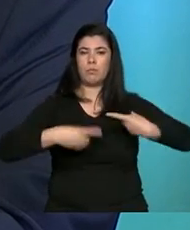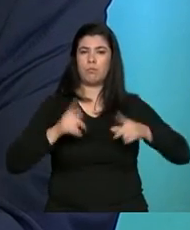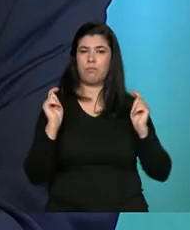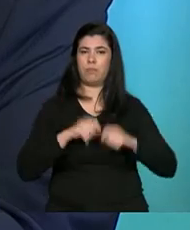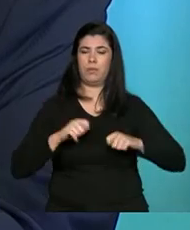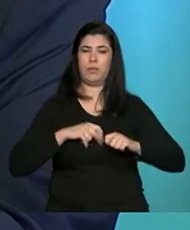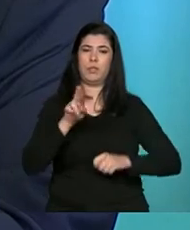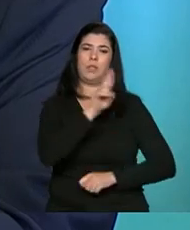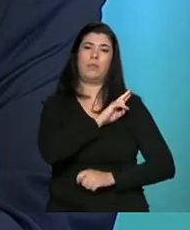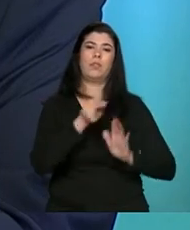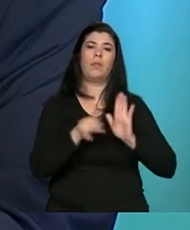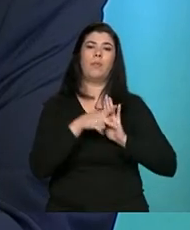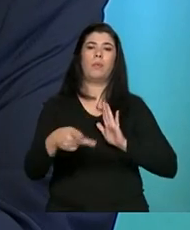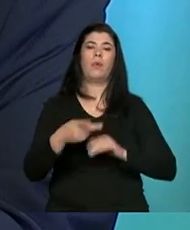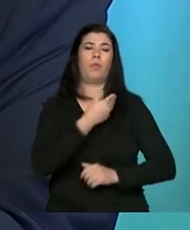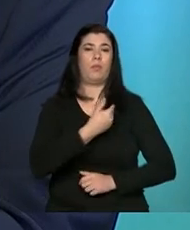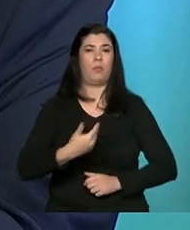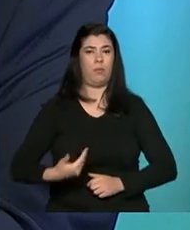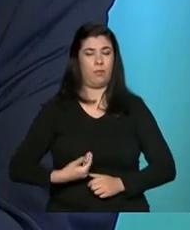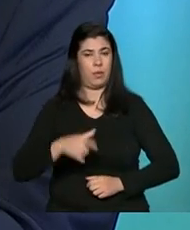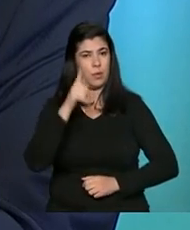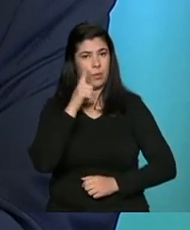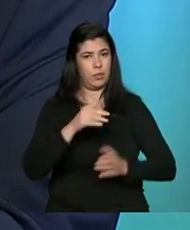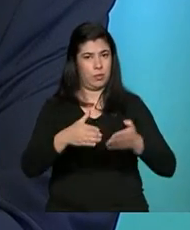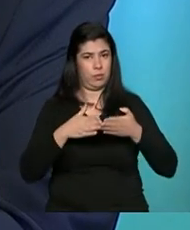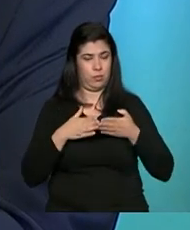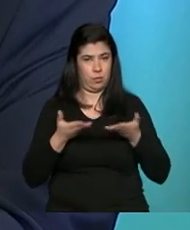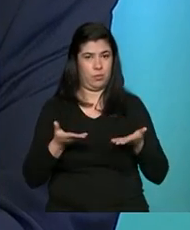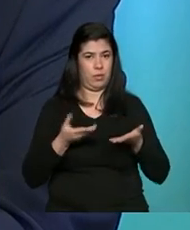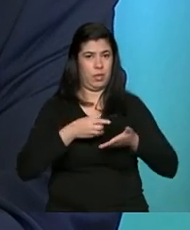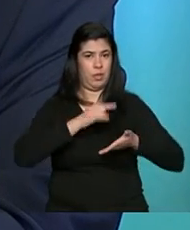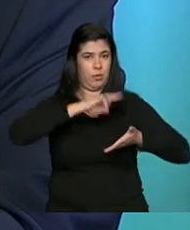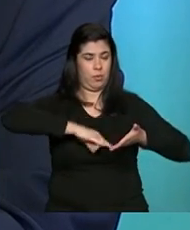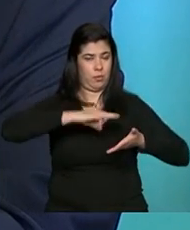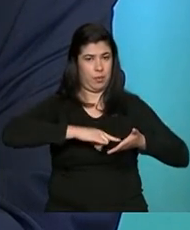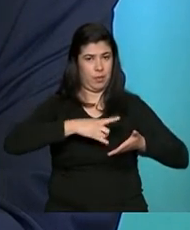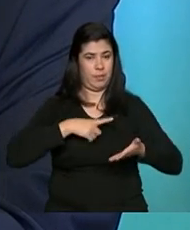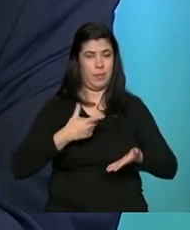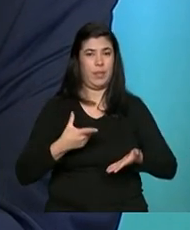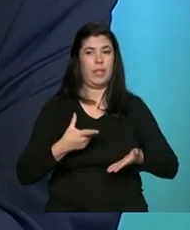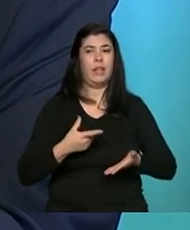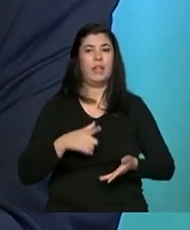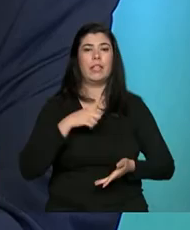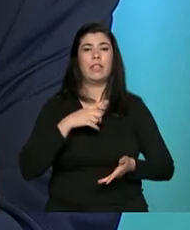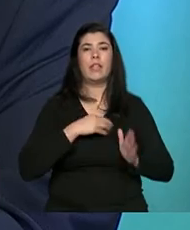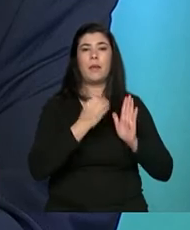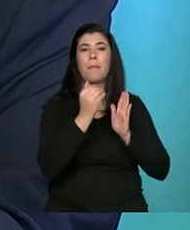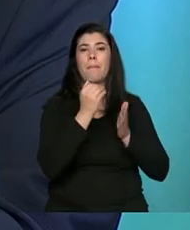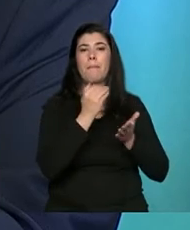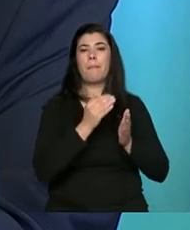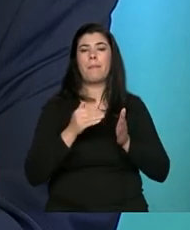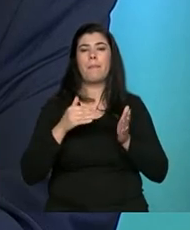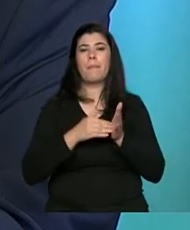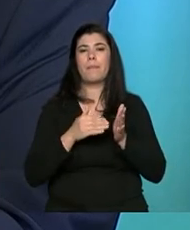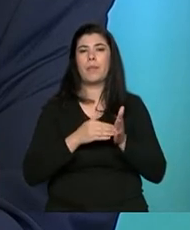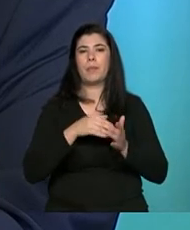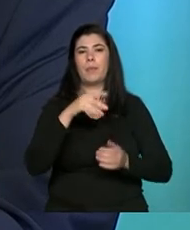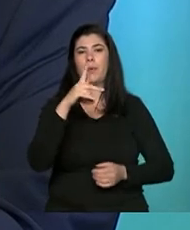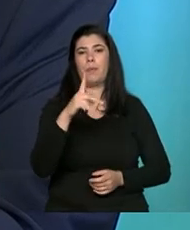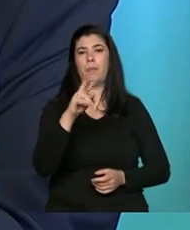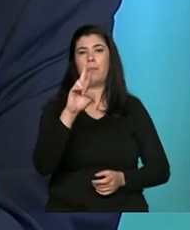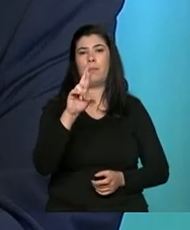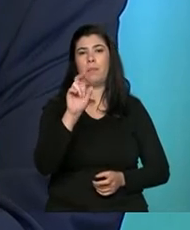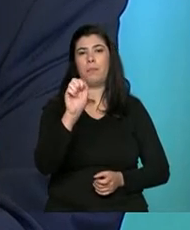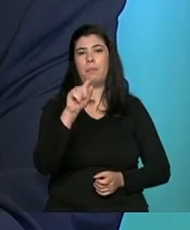da união para o seu licenciamento segundo estabelecerá prazos prazos constitucionais para que